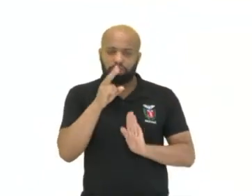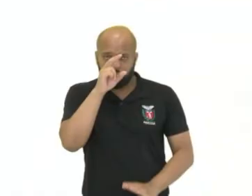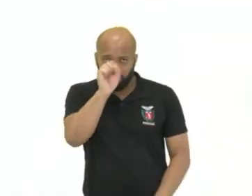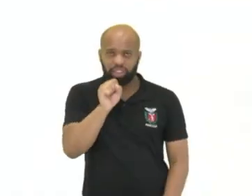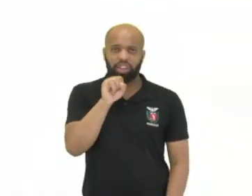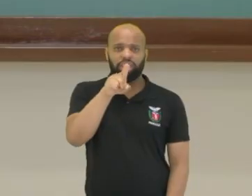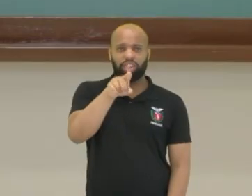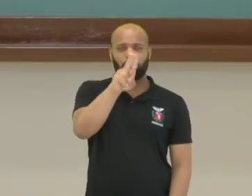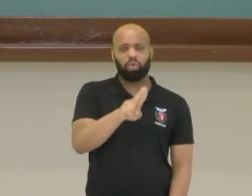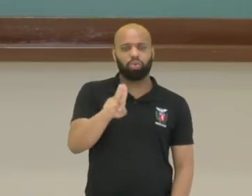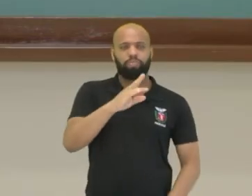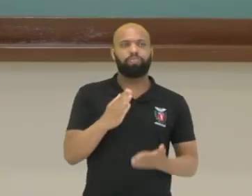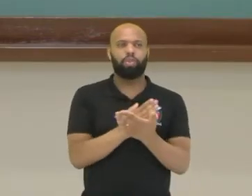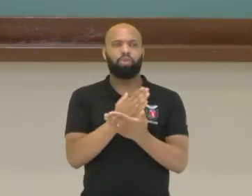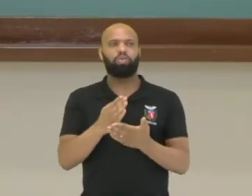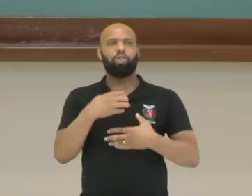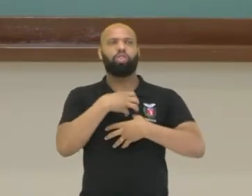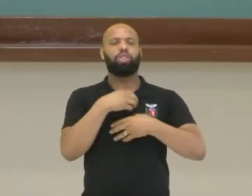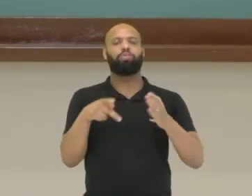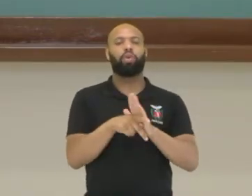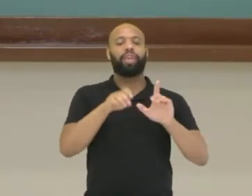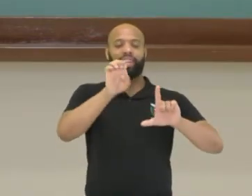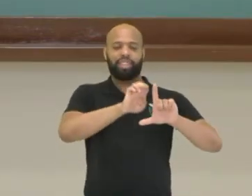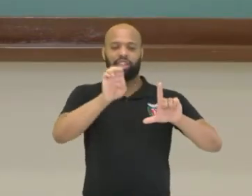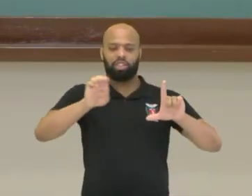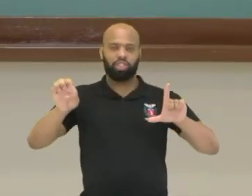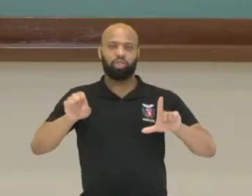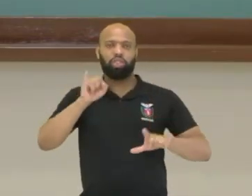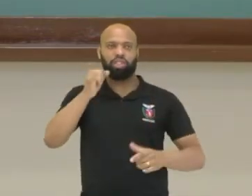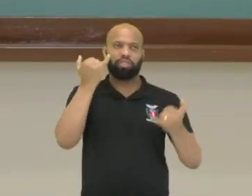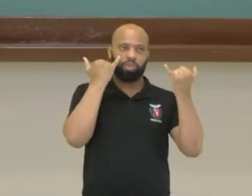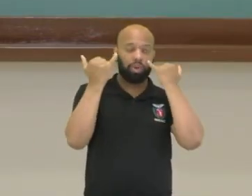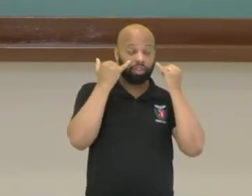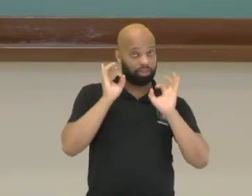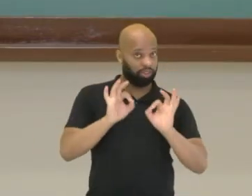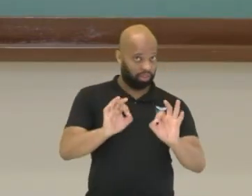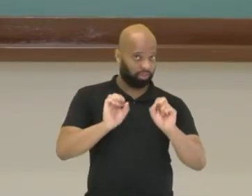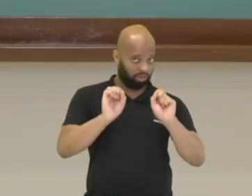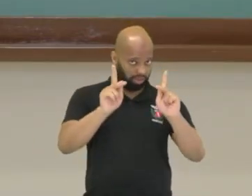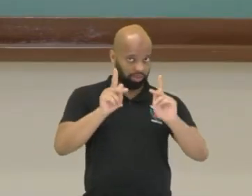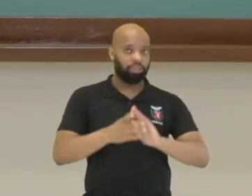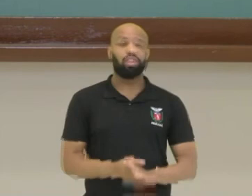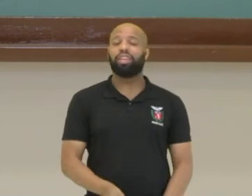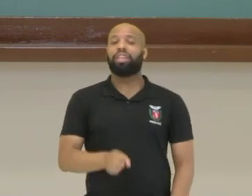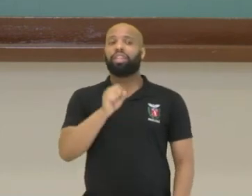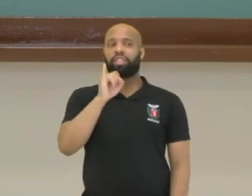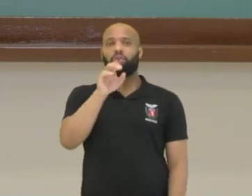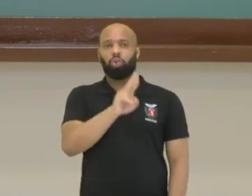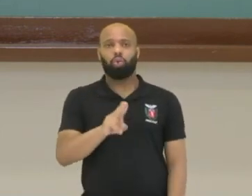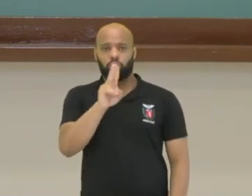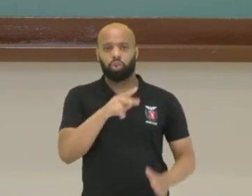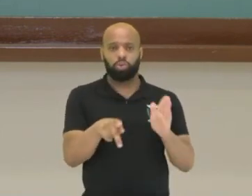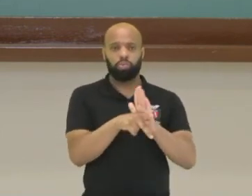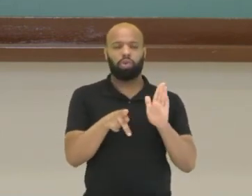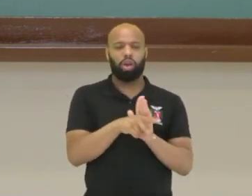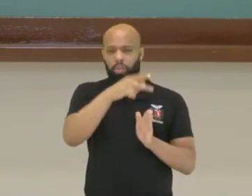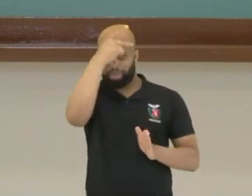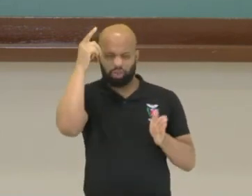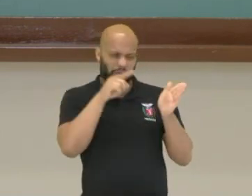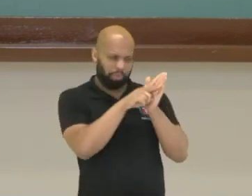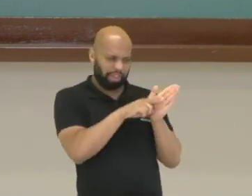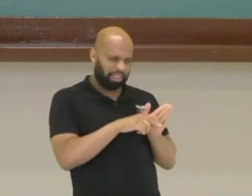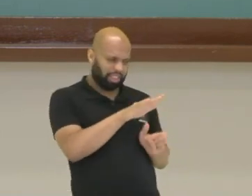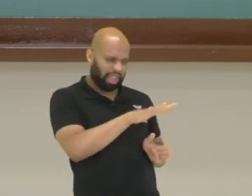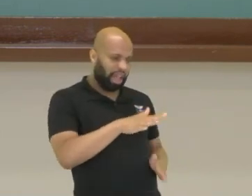algum argumento que seja estatístico, se os dados estão corretos. Se usou um argumento de autoridade, sempre é